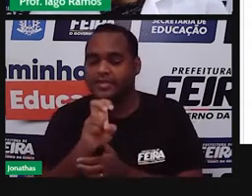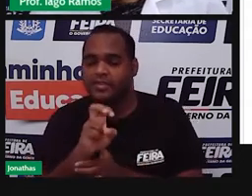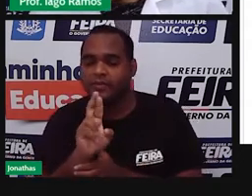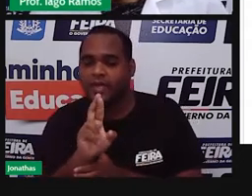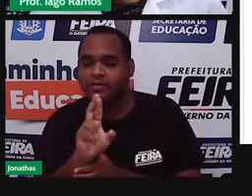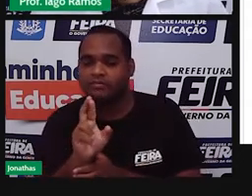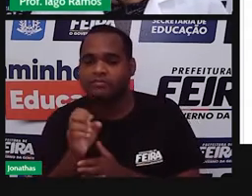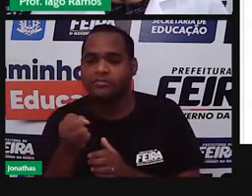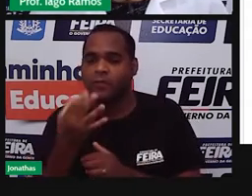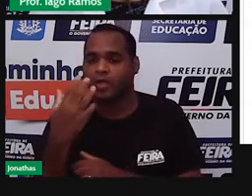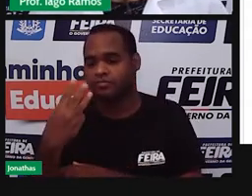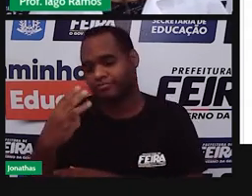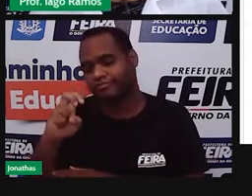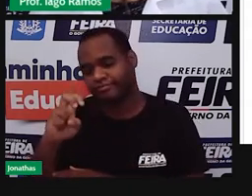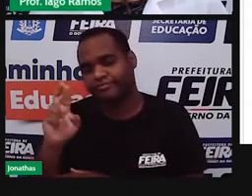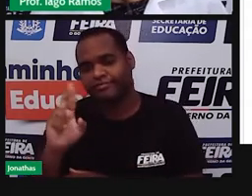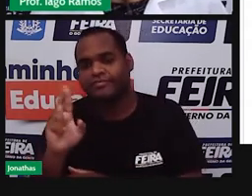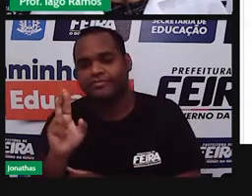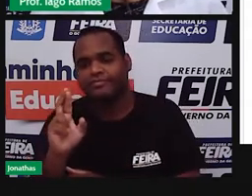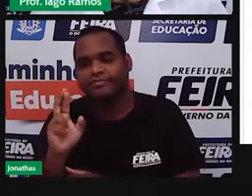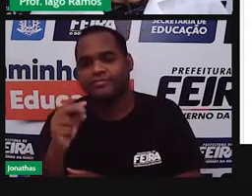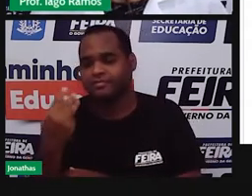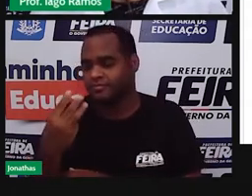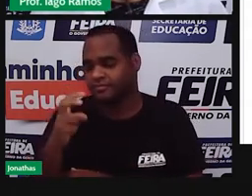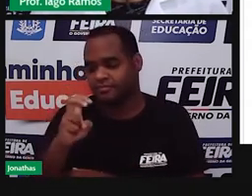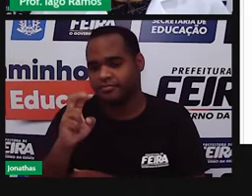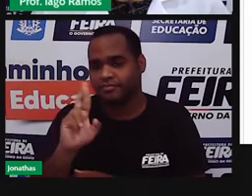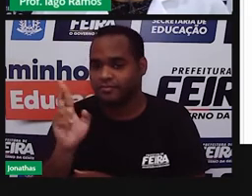Faltam 35.